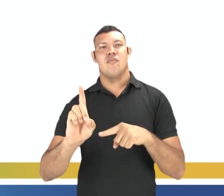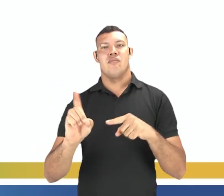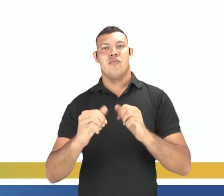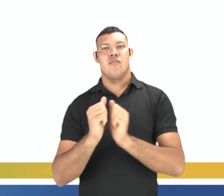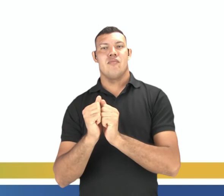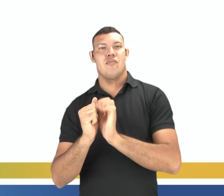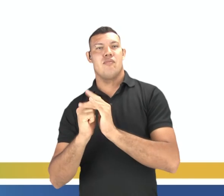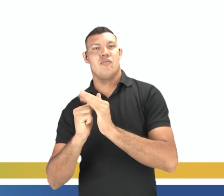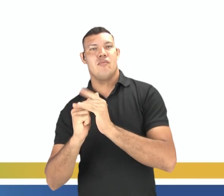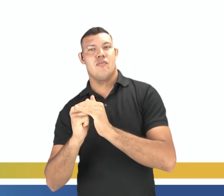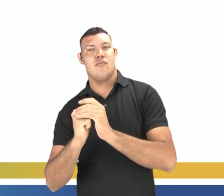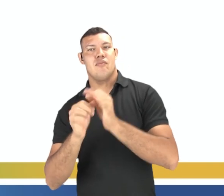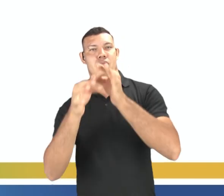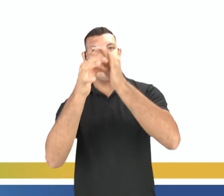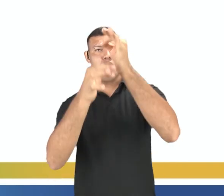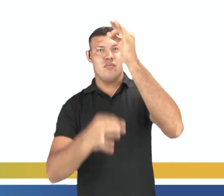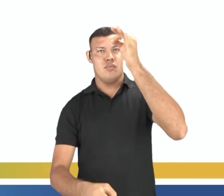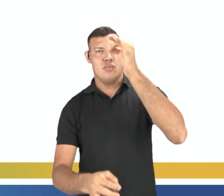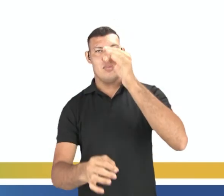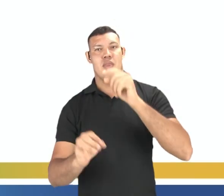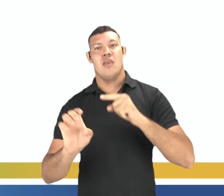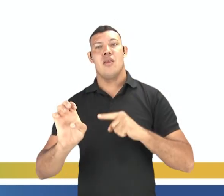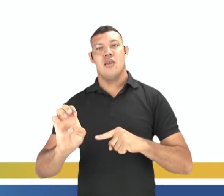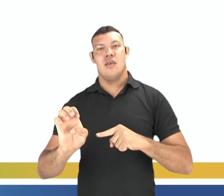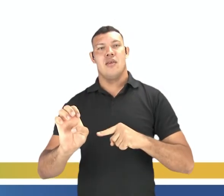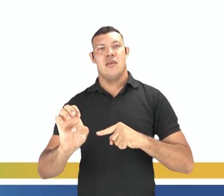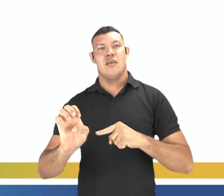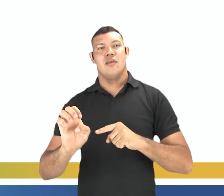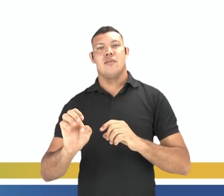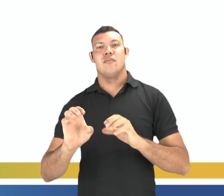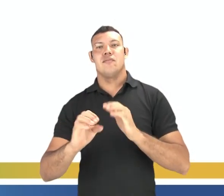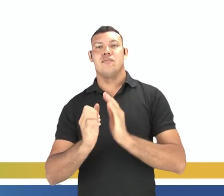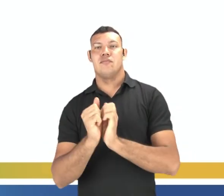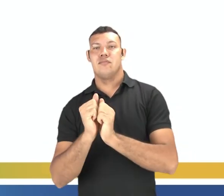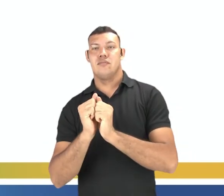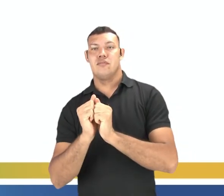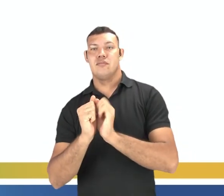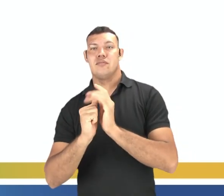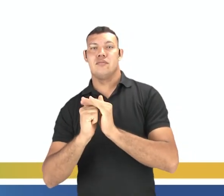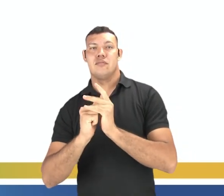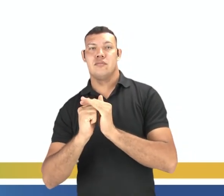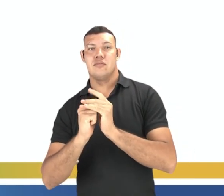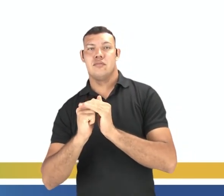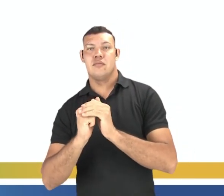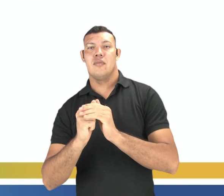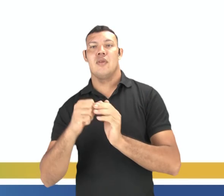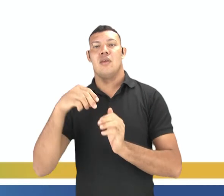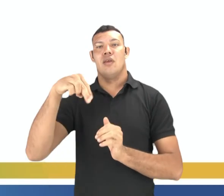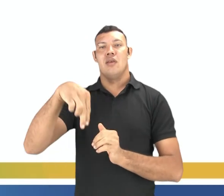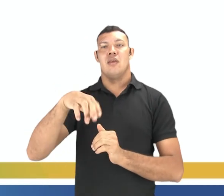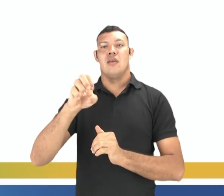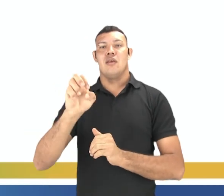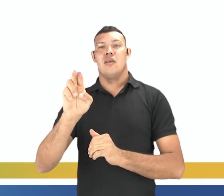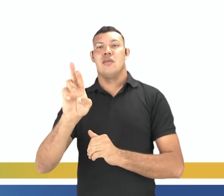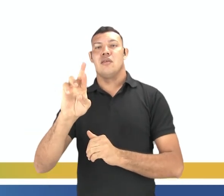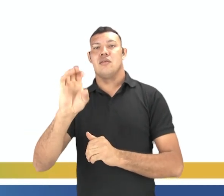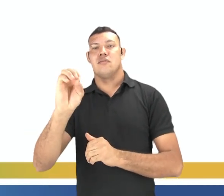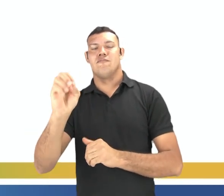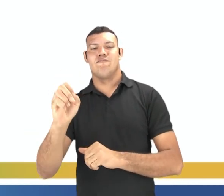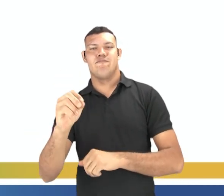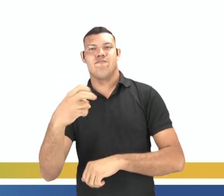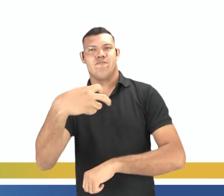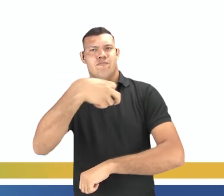E, cérebro e neurônios. Pense bem, você vai tomar uma injeção, o seu cérebro ele já